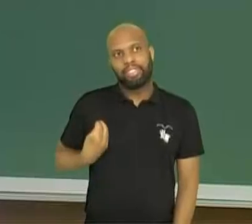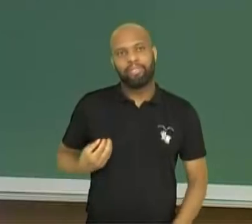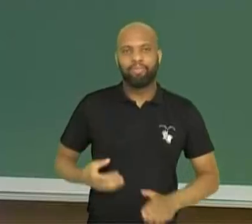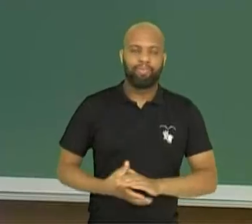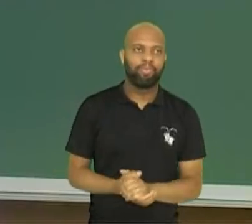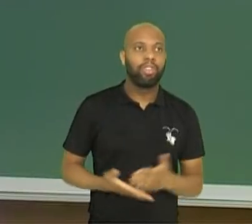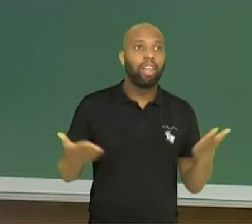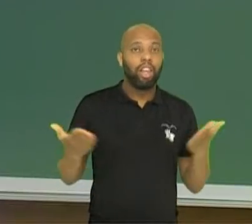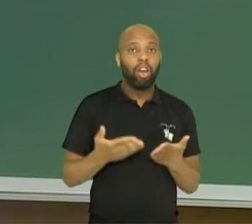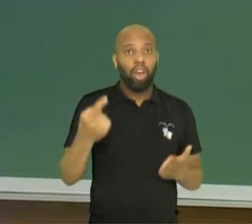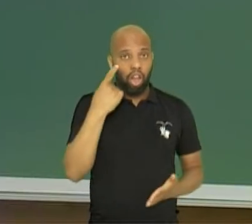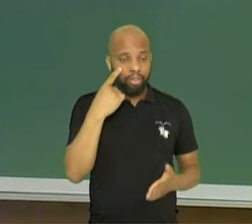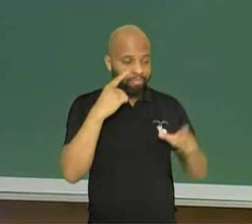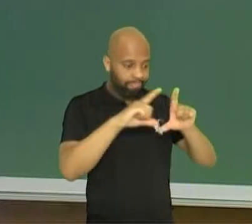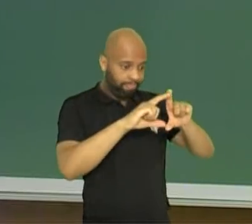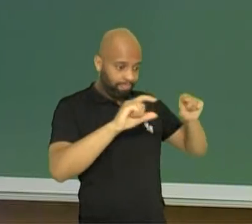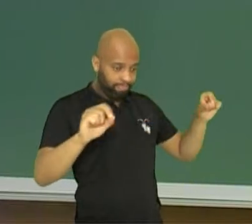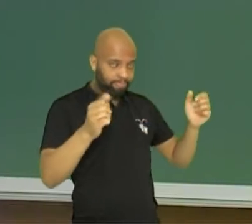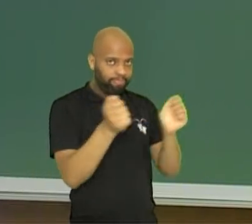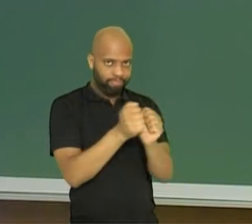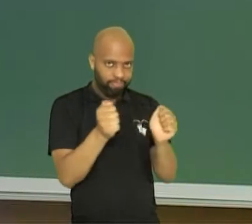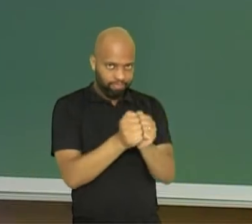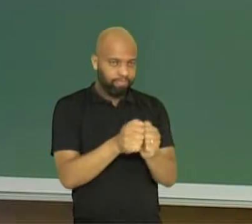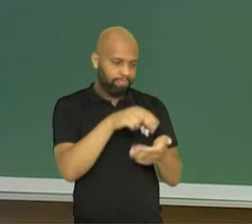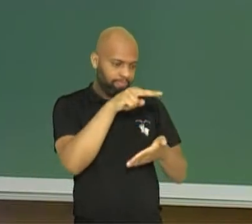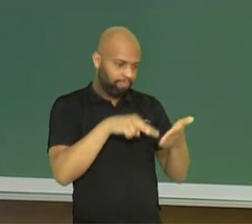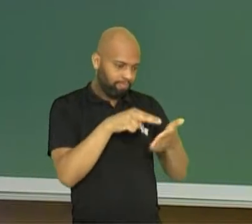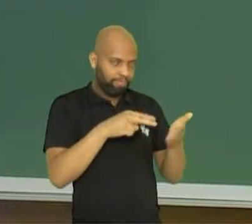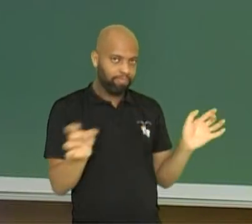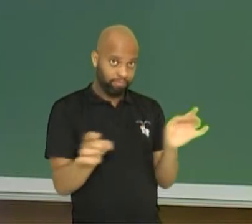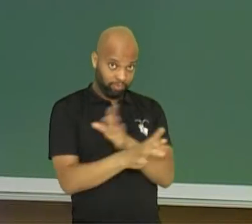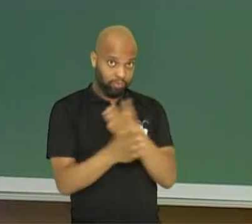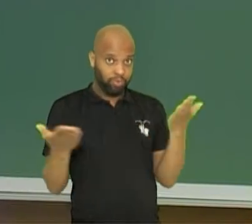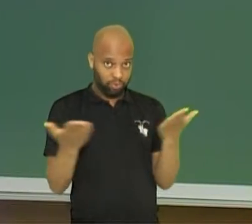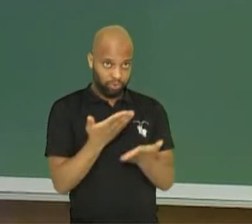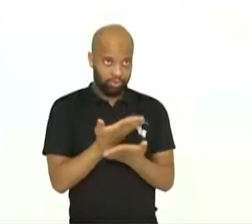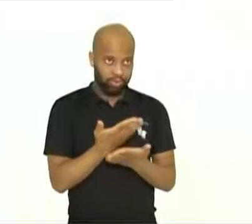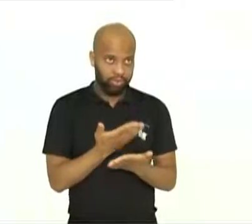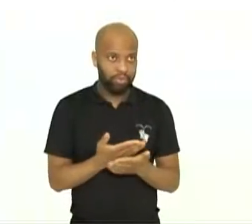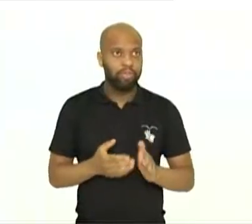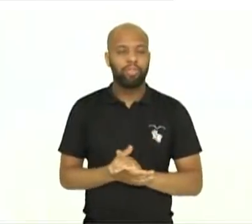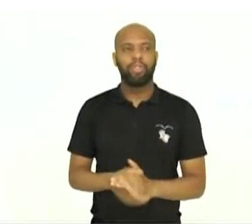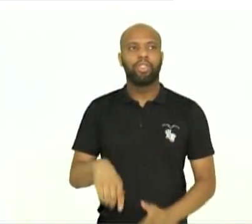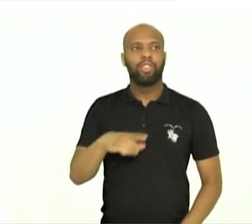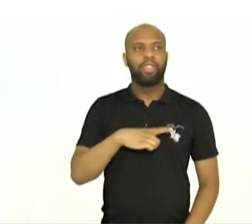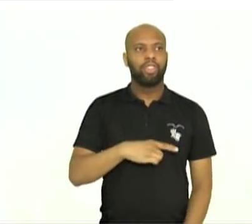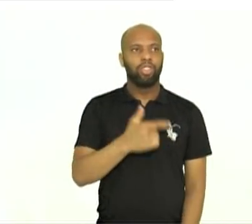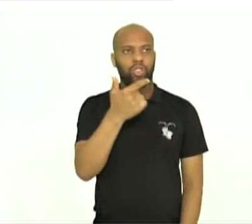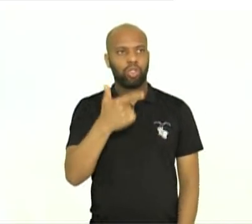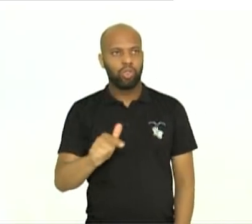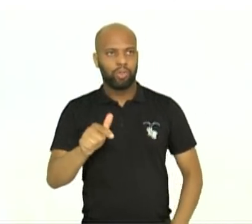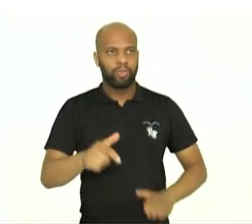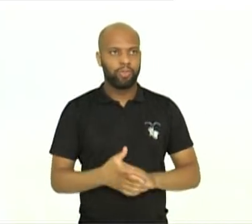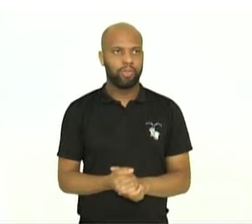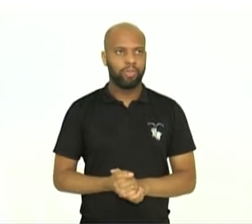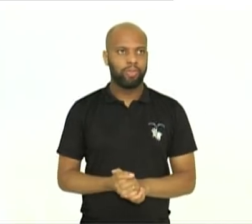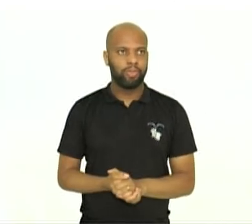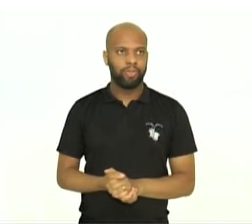Bom, vamos interpretar uma tirinha aqui para nós finalizarmos a aula de hoje? Temos ali novamente o